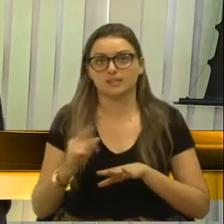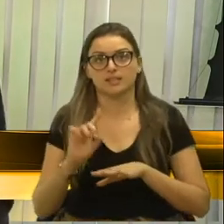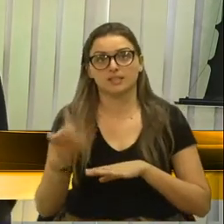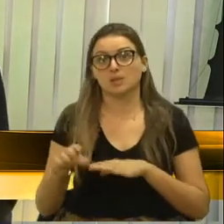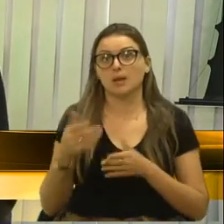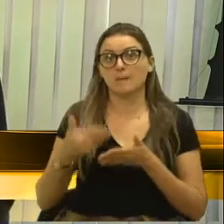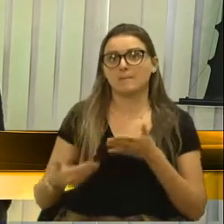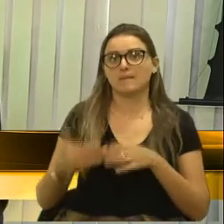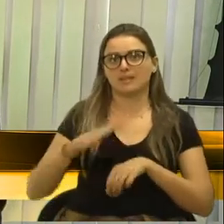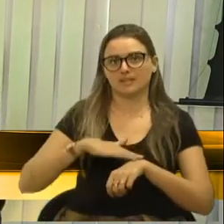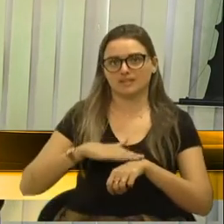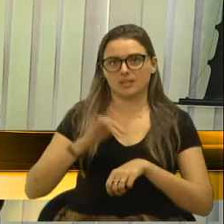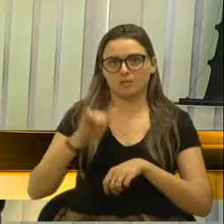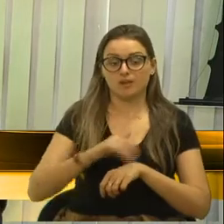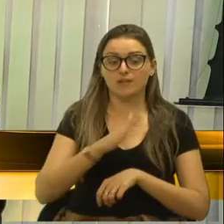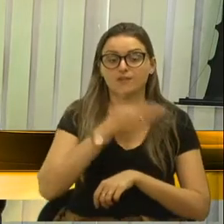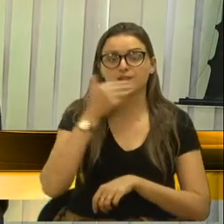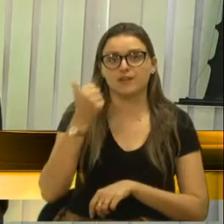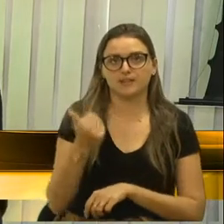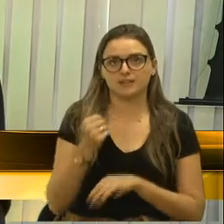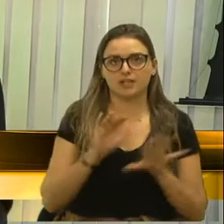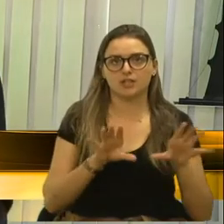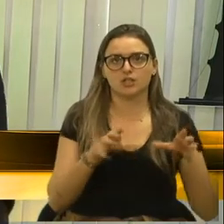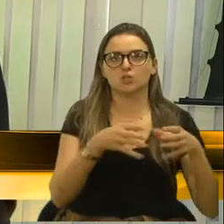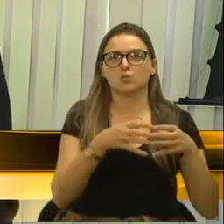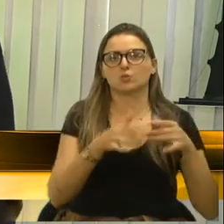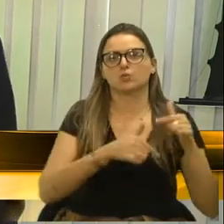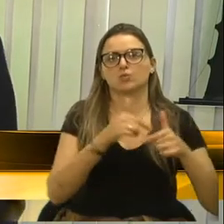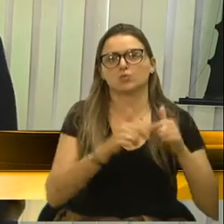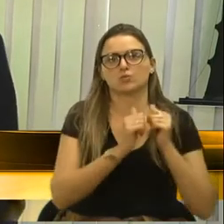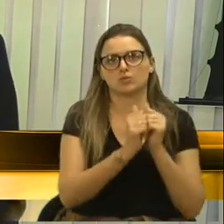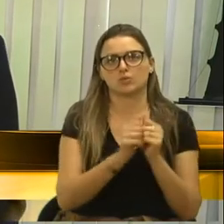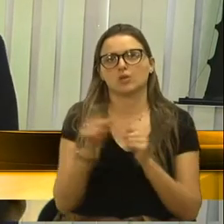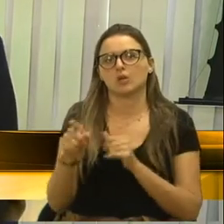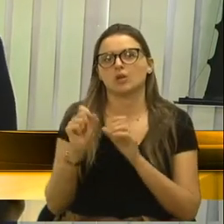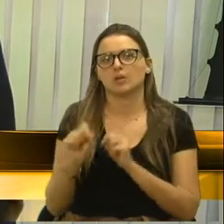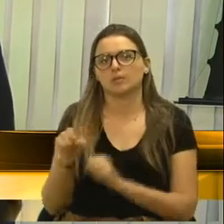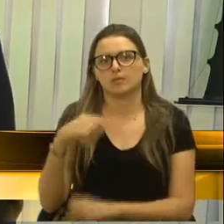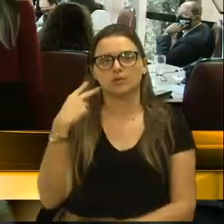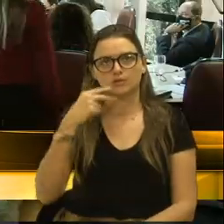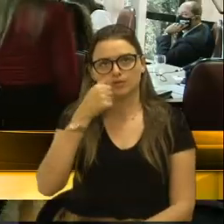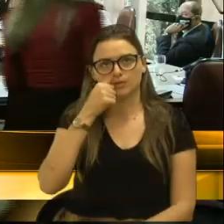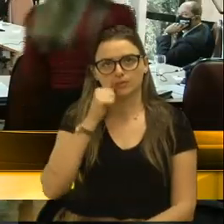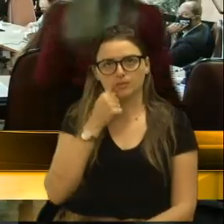tempo, é ganhar muito, é ganhar no coletivo. Seu à parte, vereadora Paula.